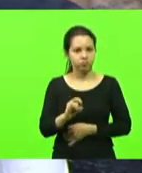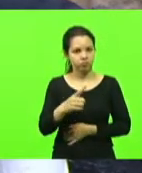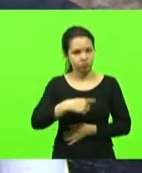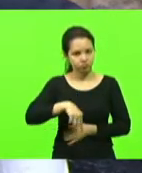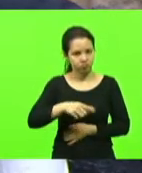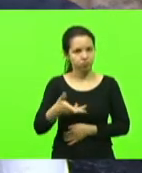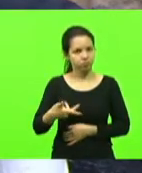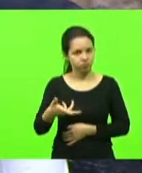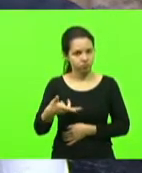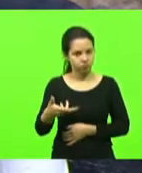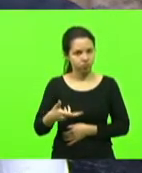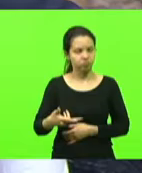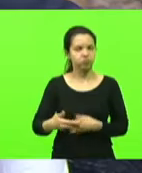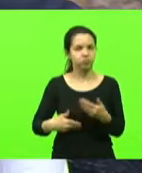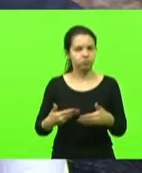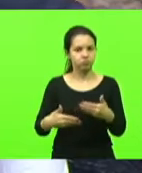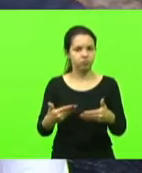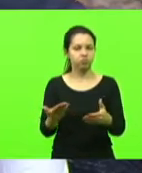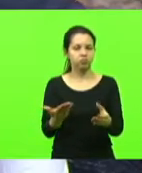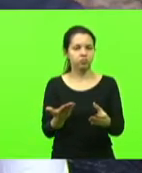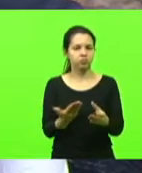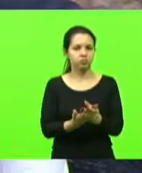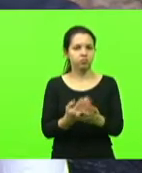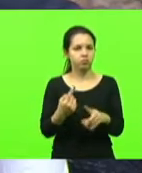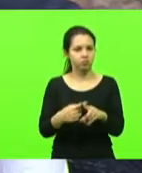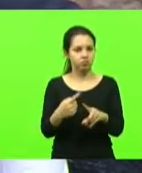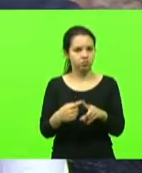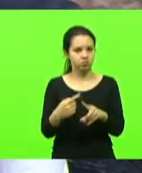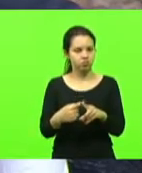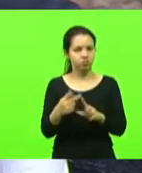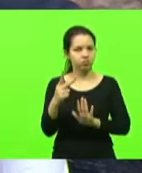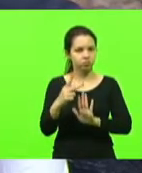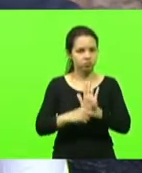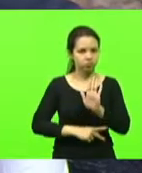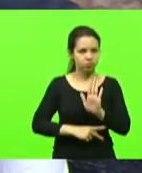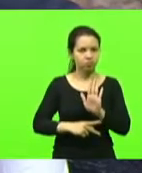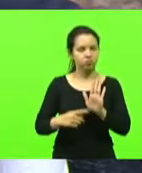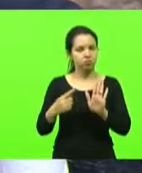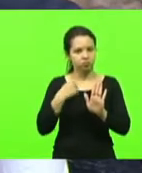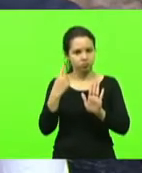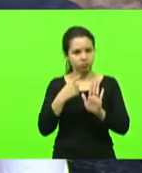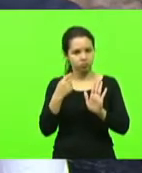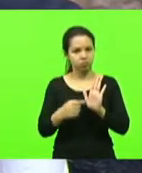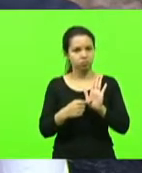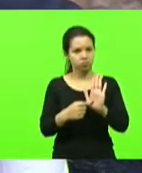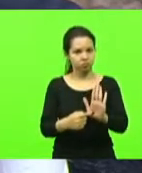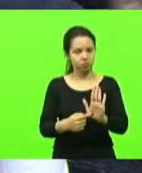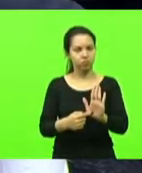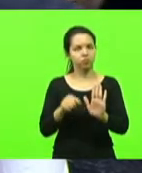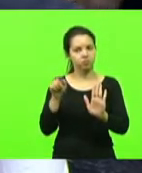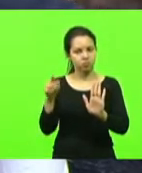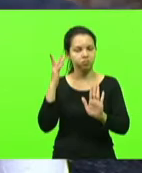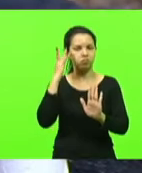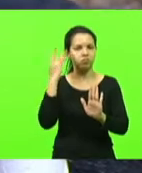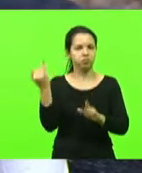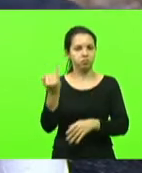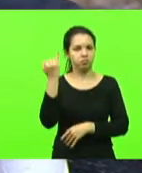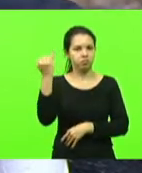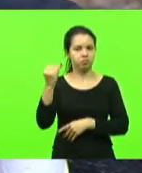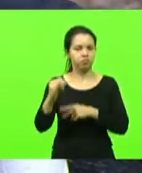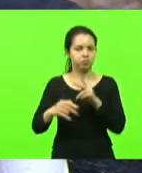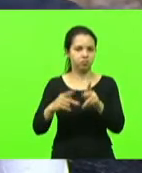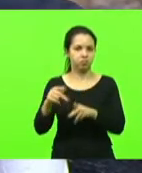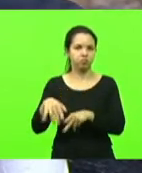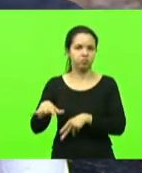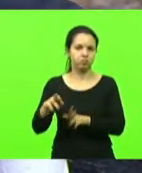nesse processo ali, até porque todo projeto que um deputado apresenta, para ele é muito importante, para aquilo que eles representam é importantíssimo. Então, eu